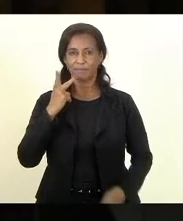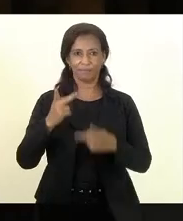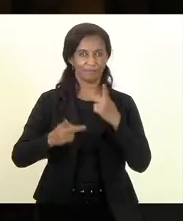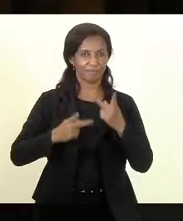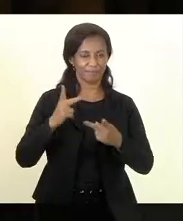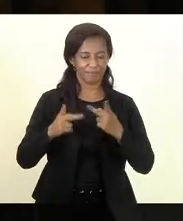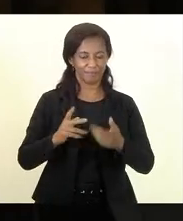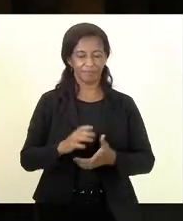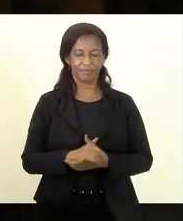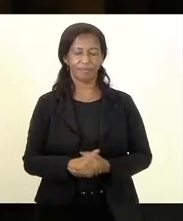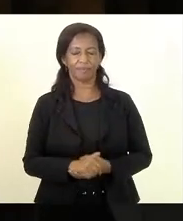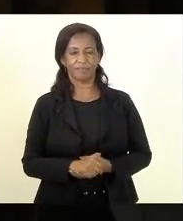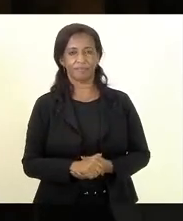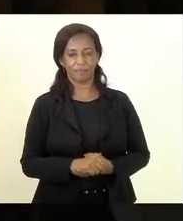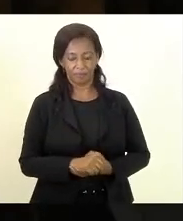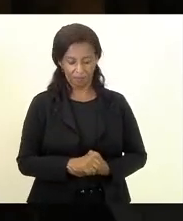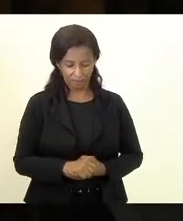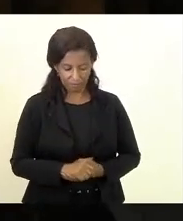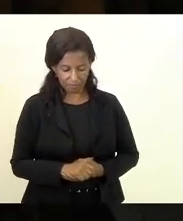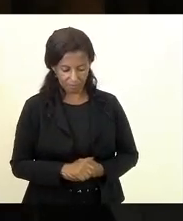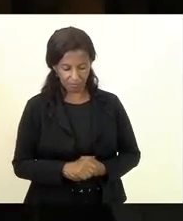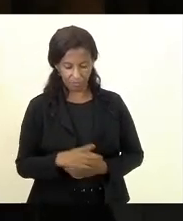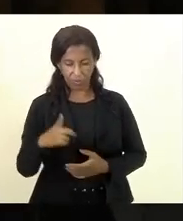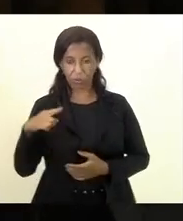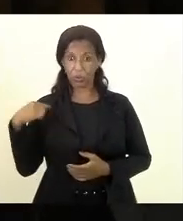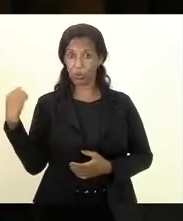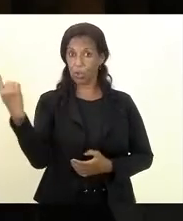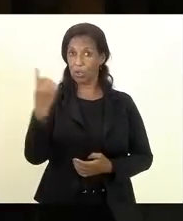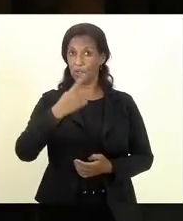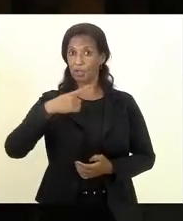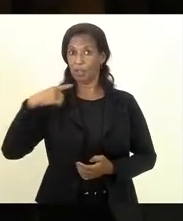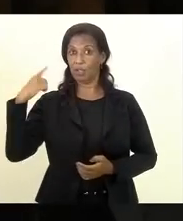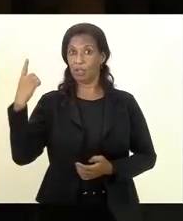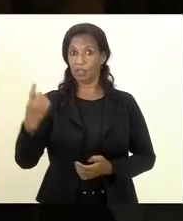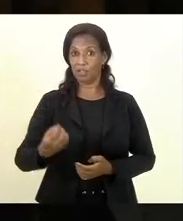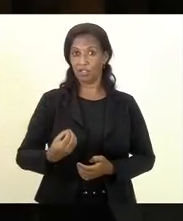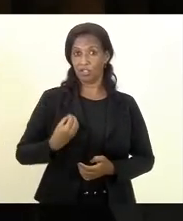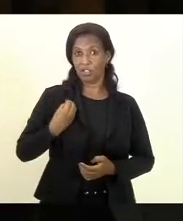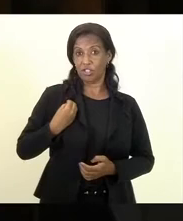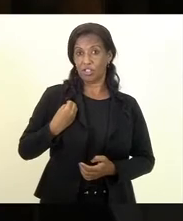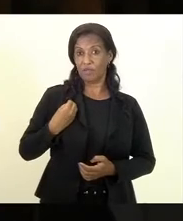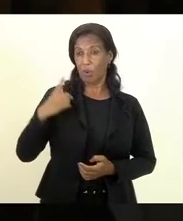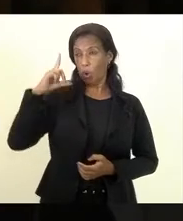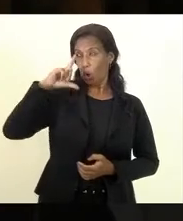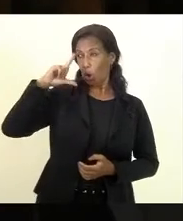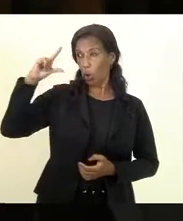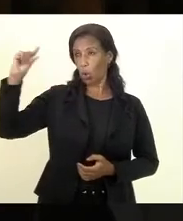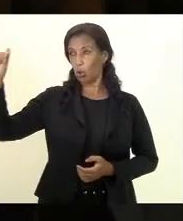conhecer, ele dizia assim, nós que viemos de longe,